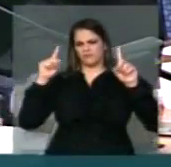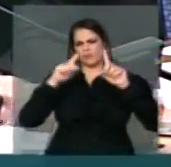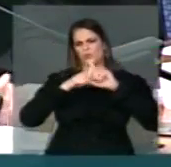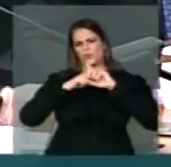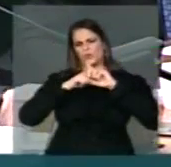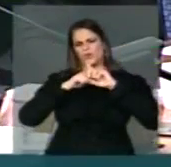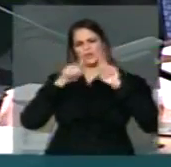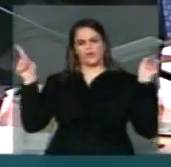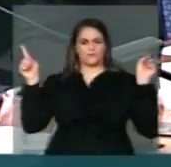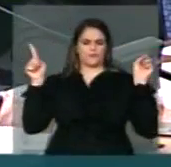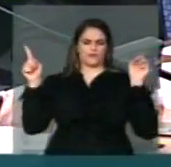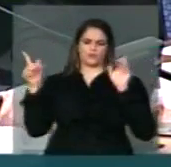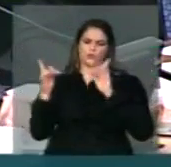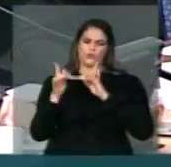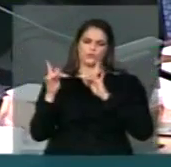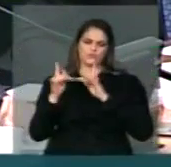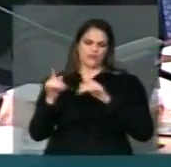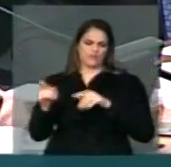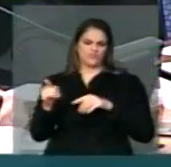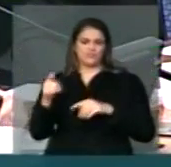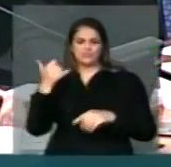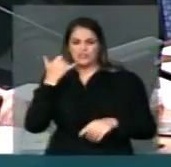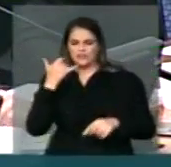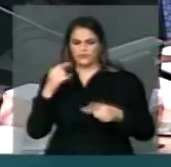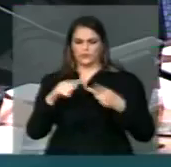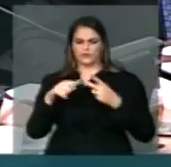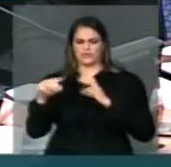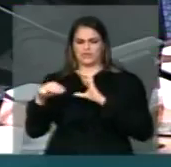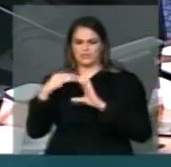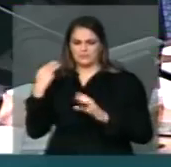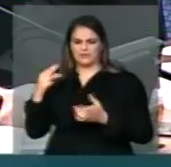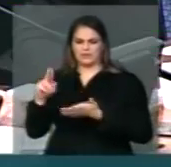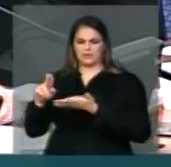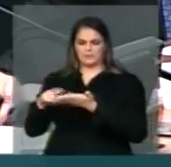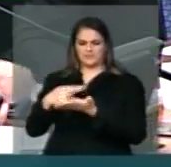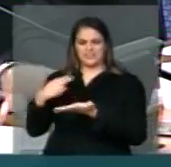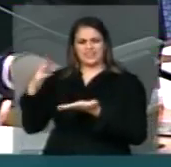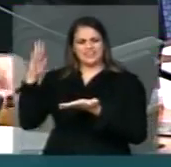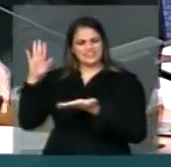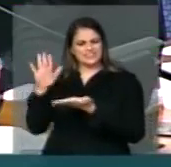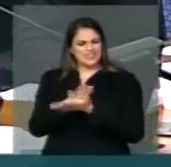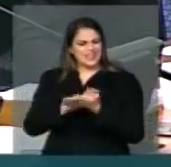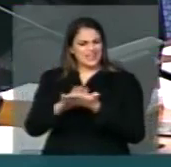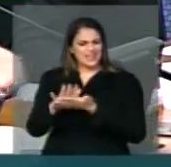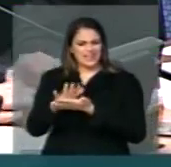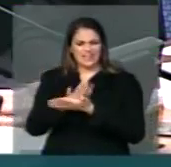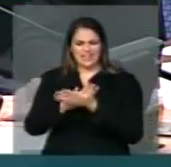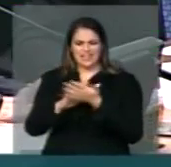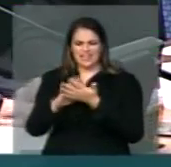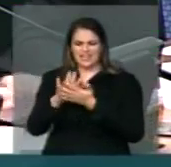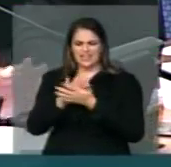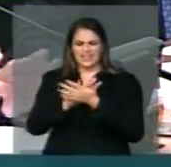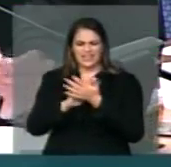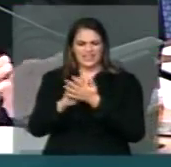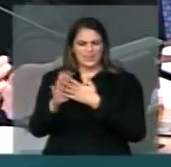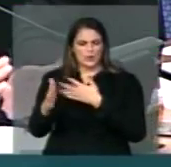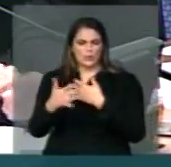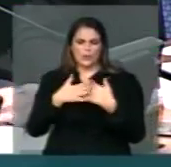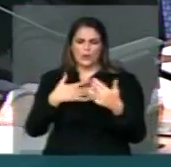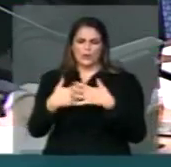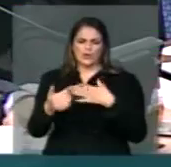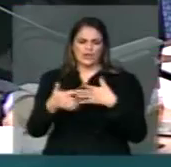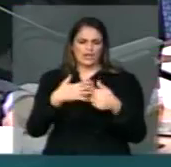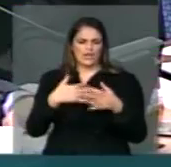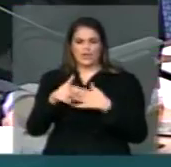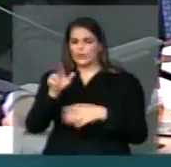nem por telefone, nem por e-mail, nem por nada, nem por Instagram, rede social, nunca mais falei